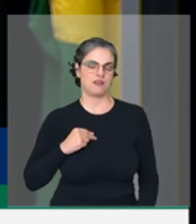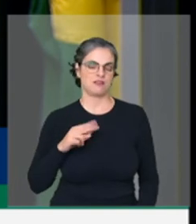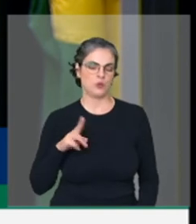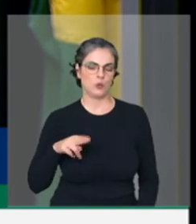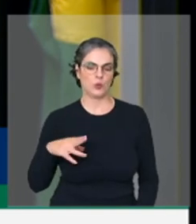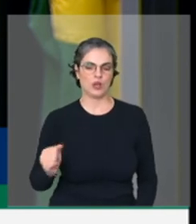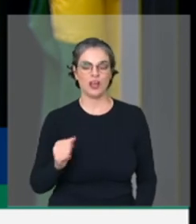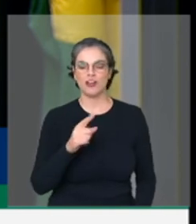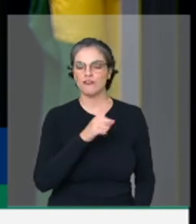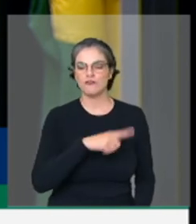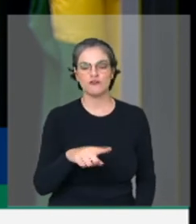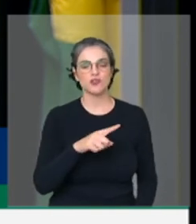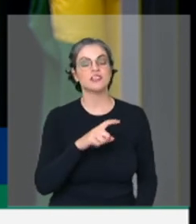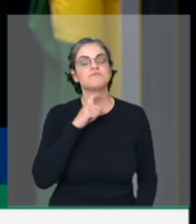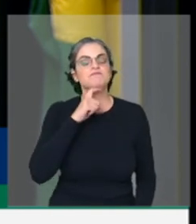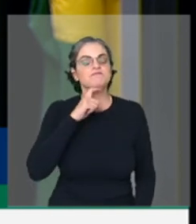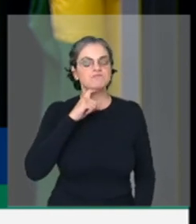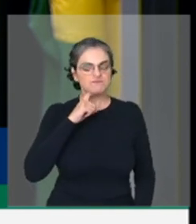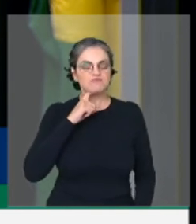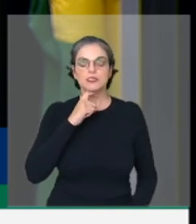são intragáveis,